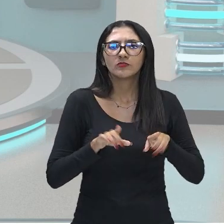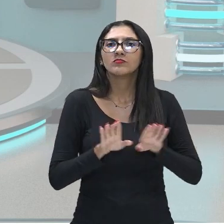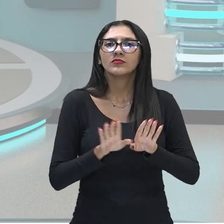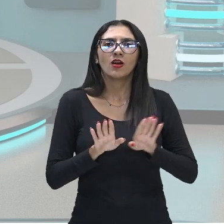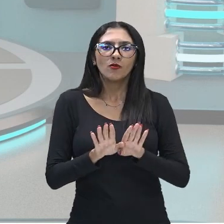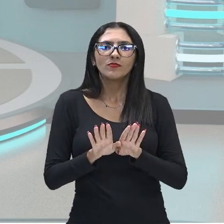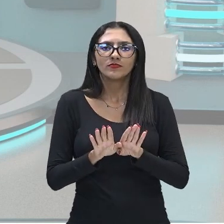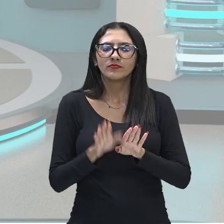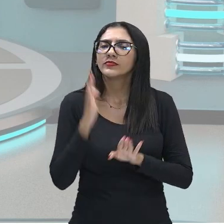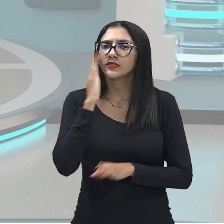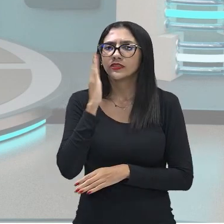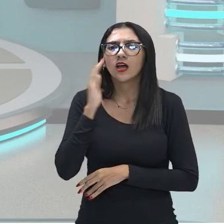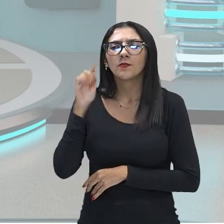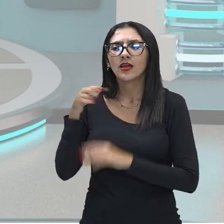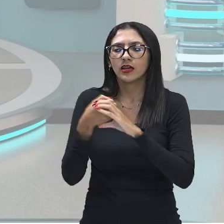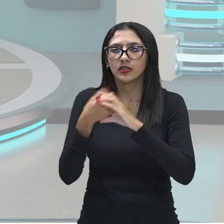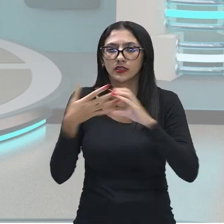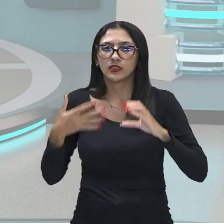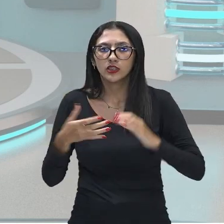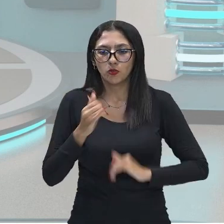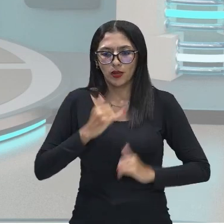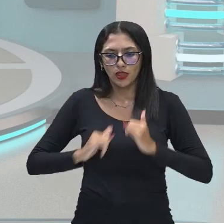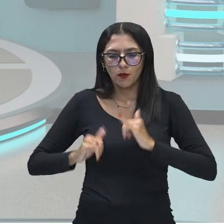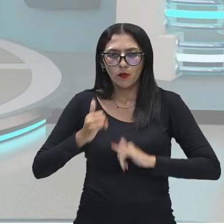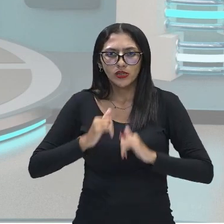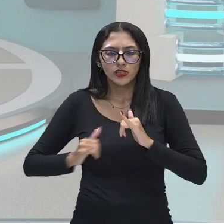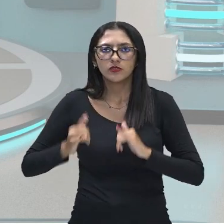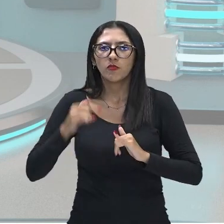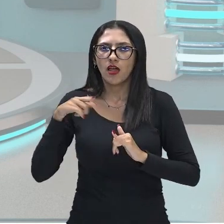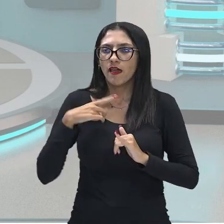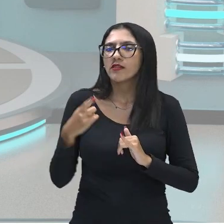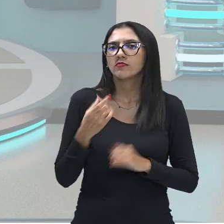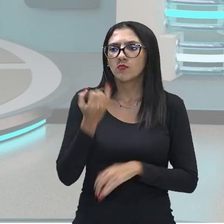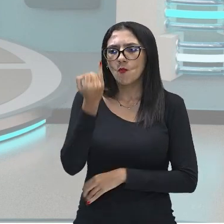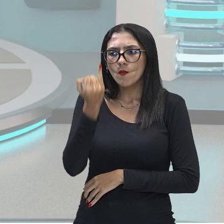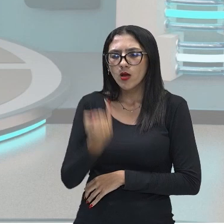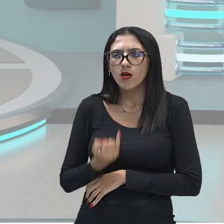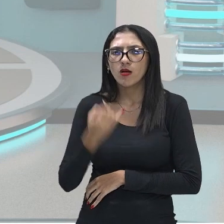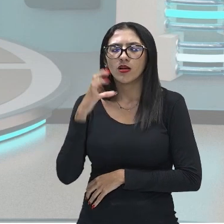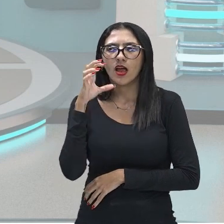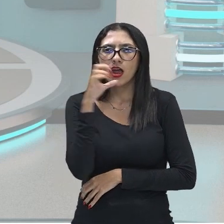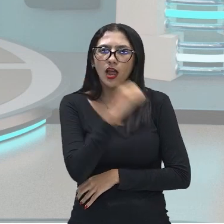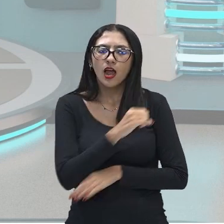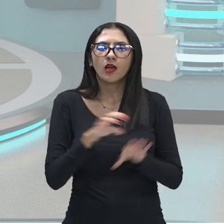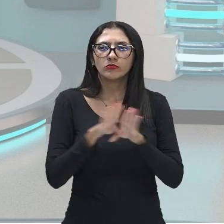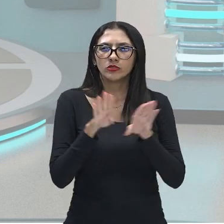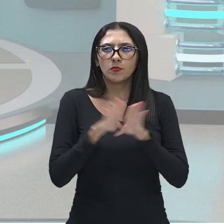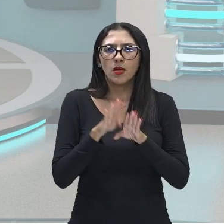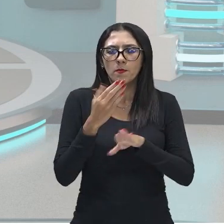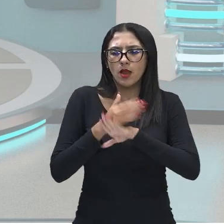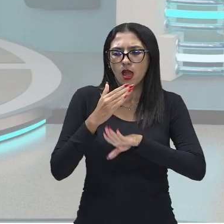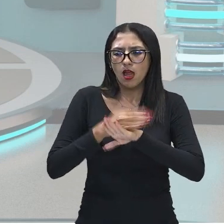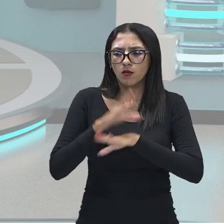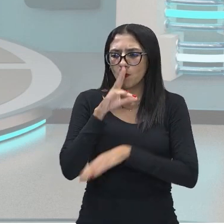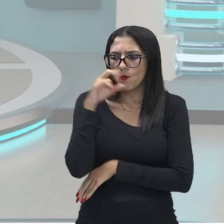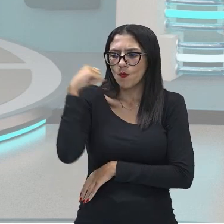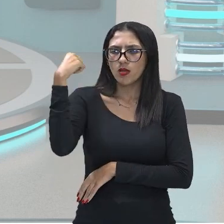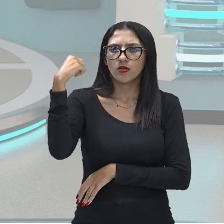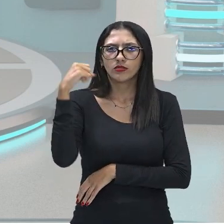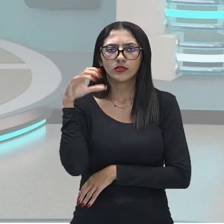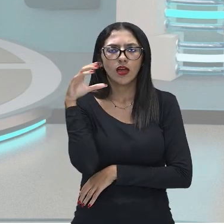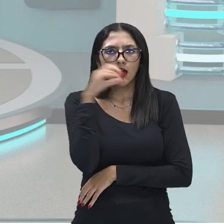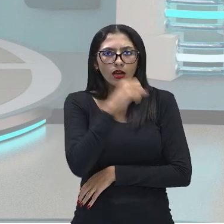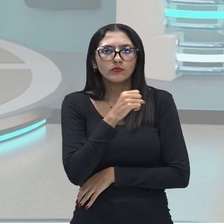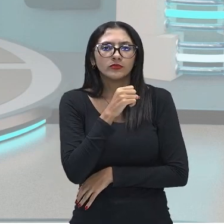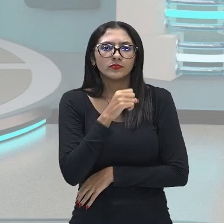que a característica metabólica dele seja essa de perder peso e de ganhar massa muito rápido mas ele pode